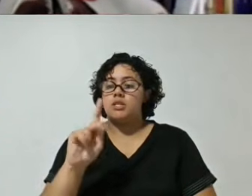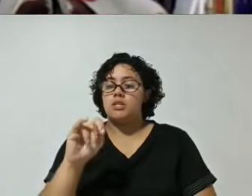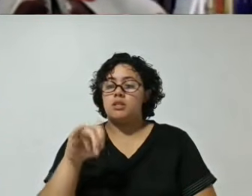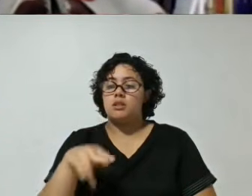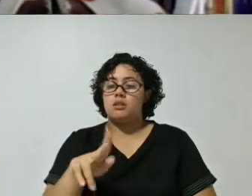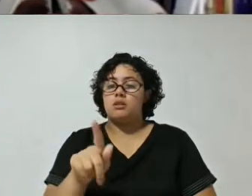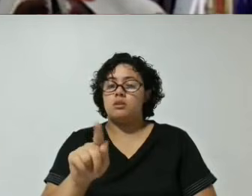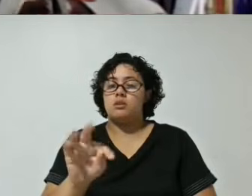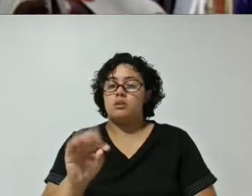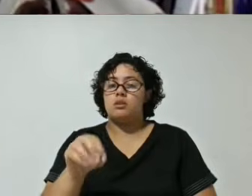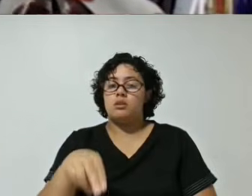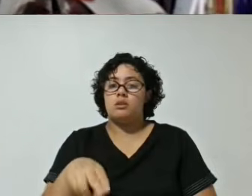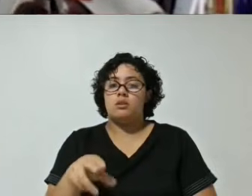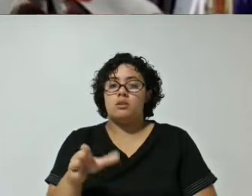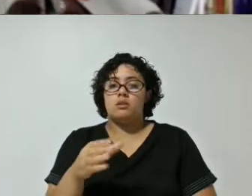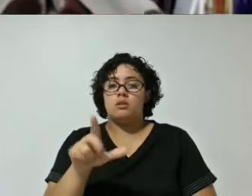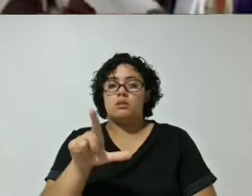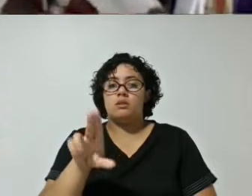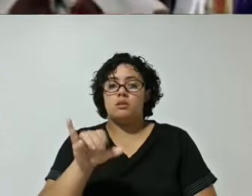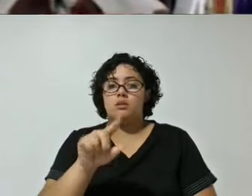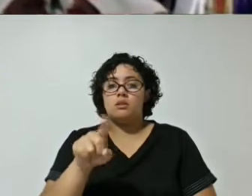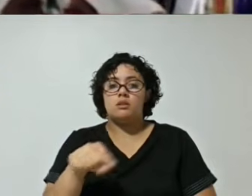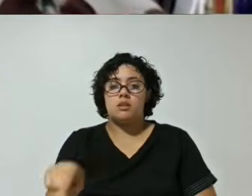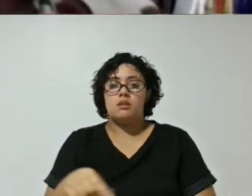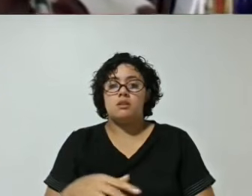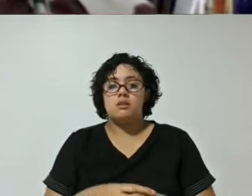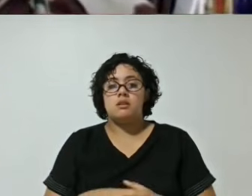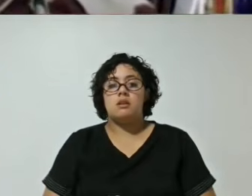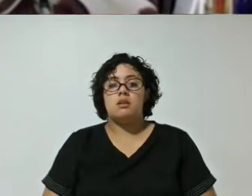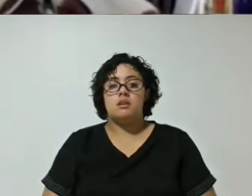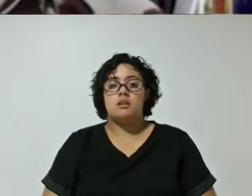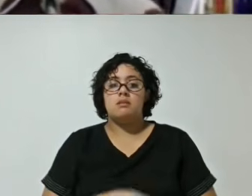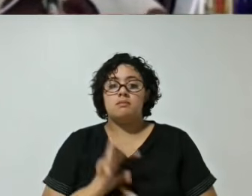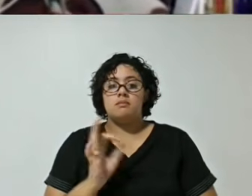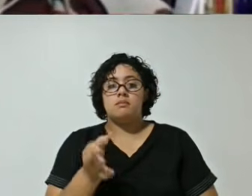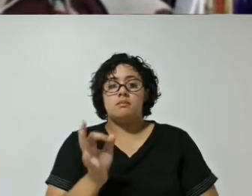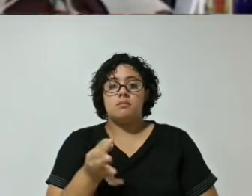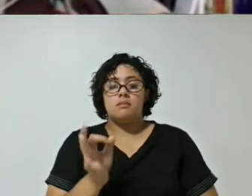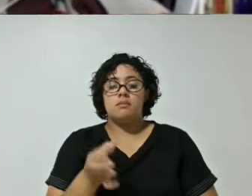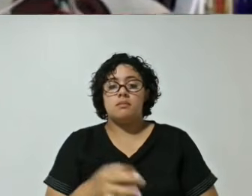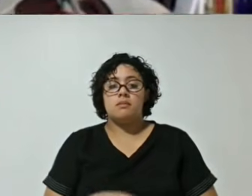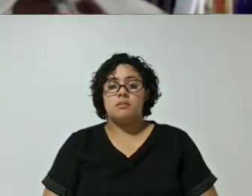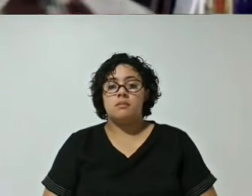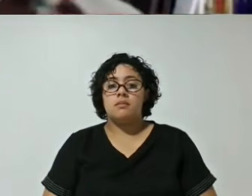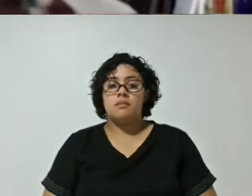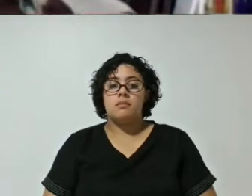vai para E Edna vai para Edna Quintel, não é Quintel. isso? Edna Isso. Quintel, exatamente, Uhum.